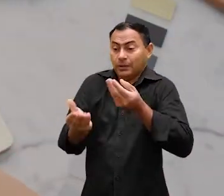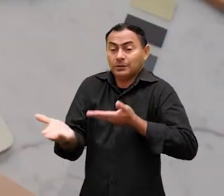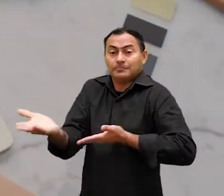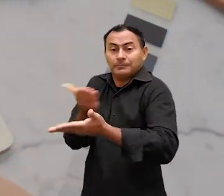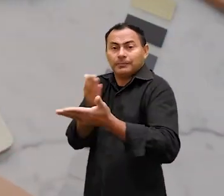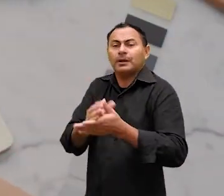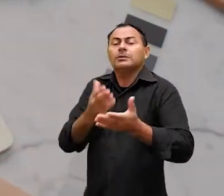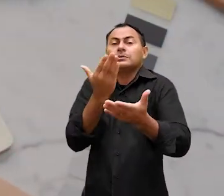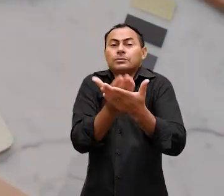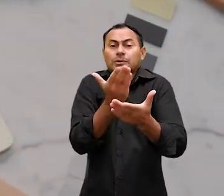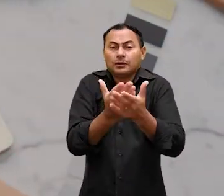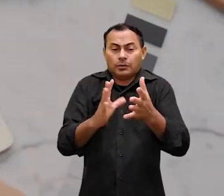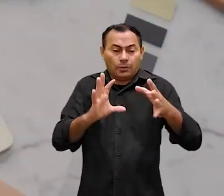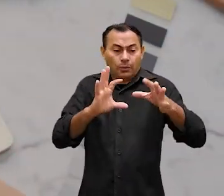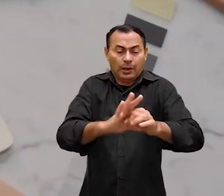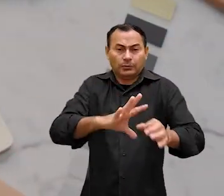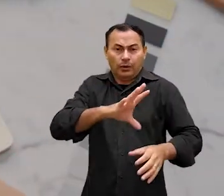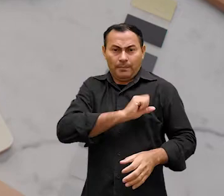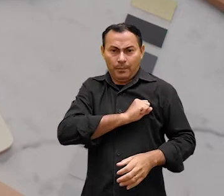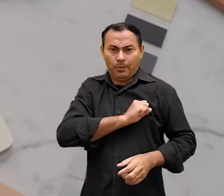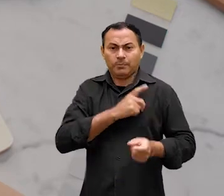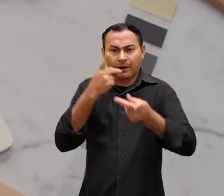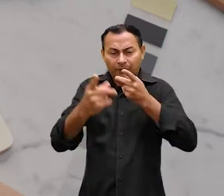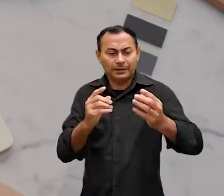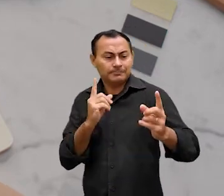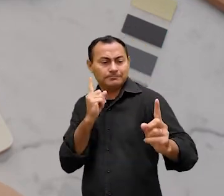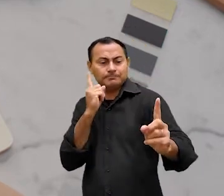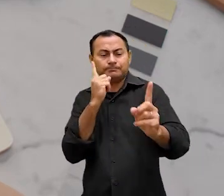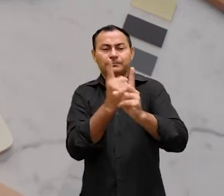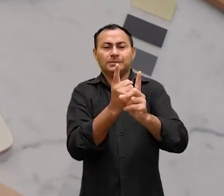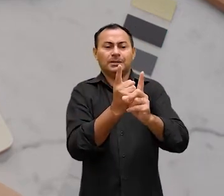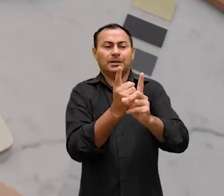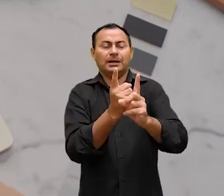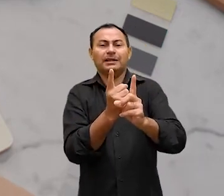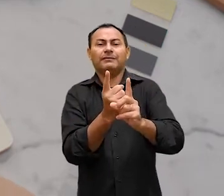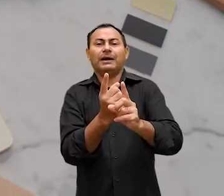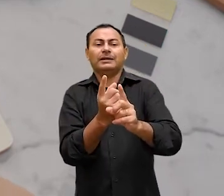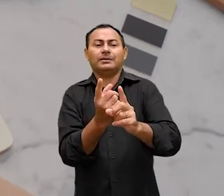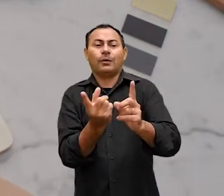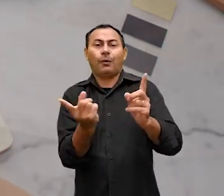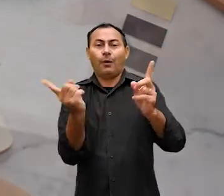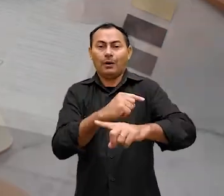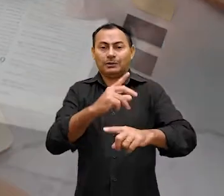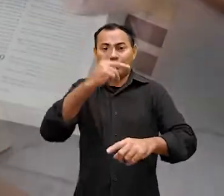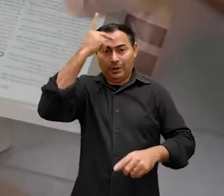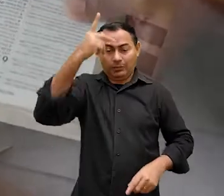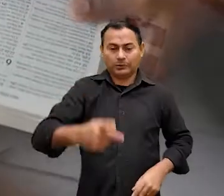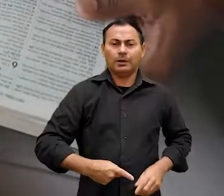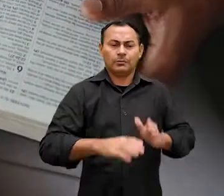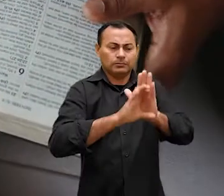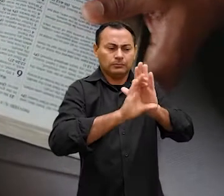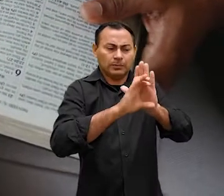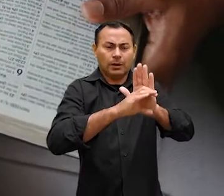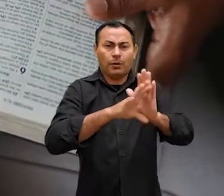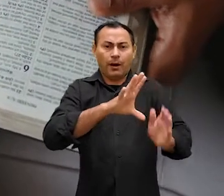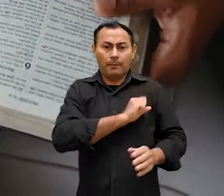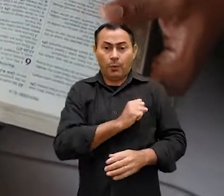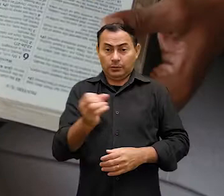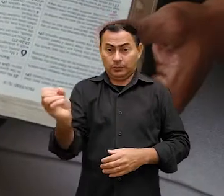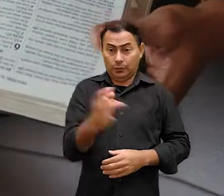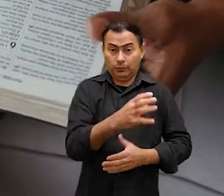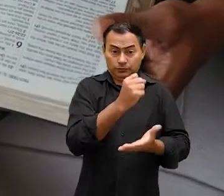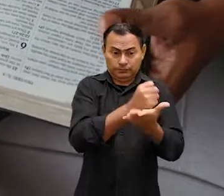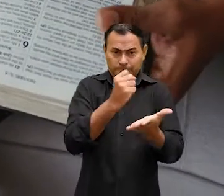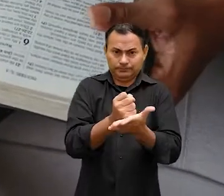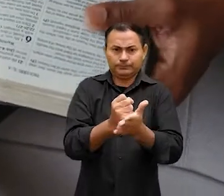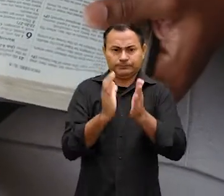elo do amor, dissemos que o amor vai de encontro ao egoísmo. O conceito de amor do Novo Testamento